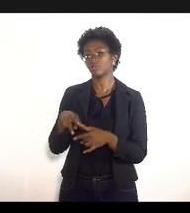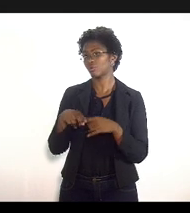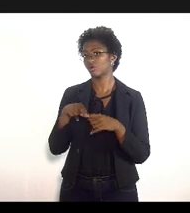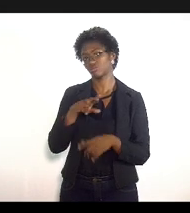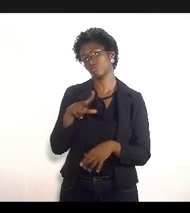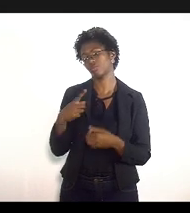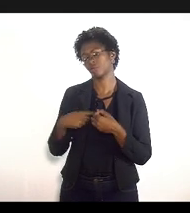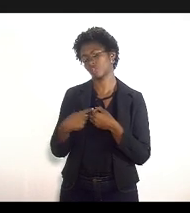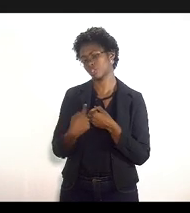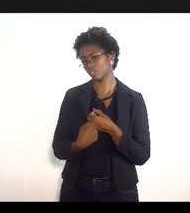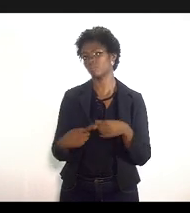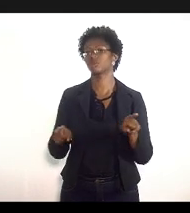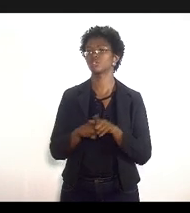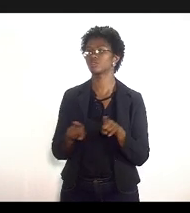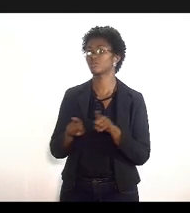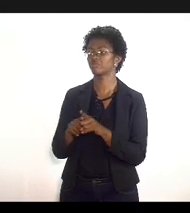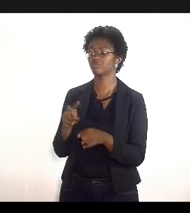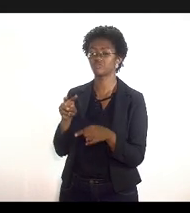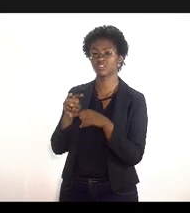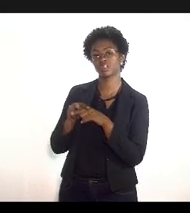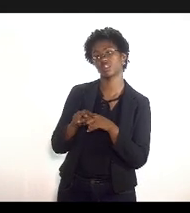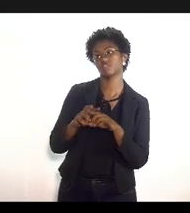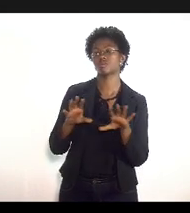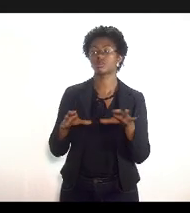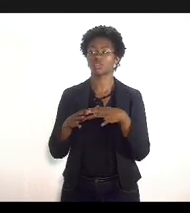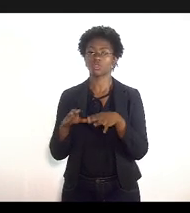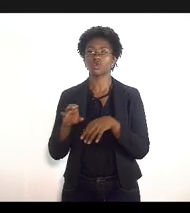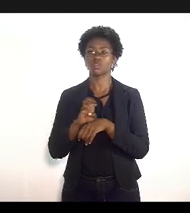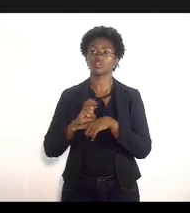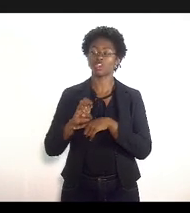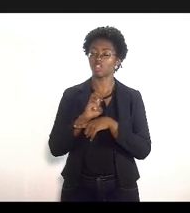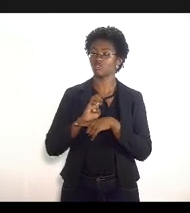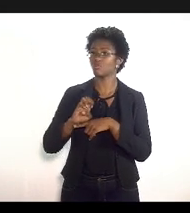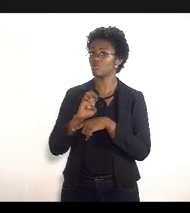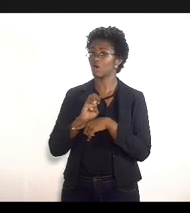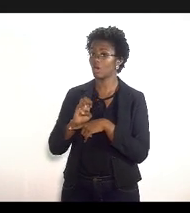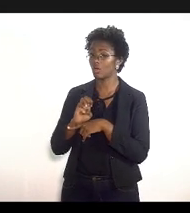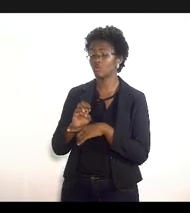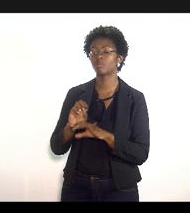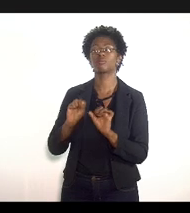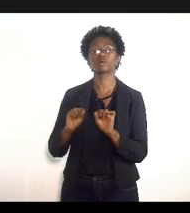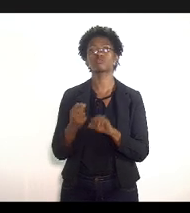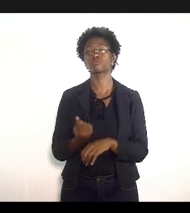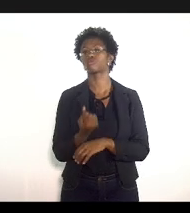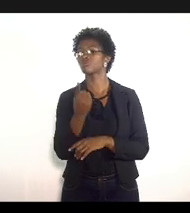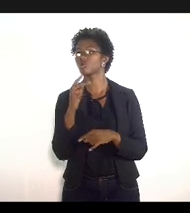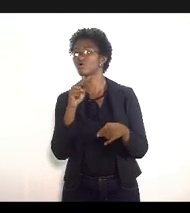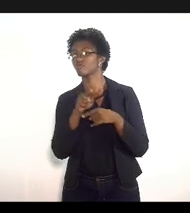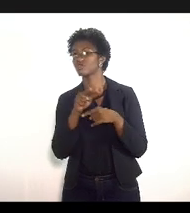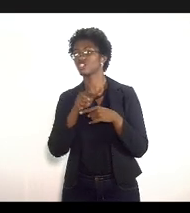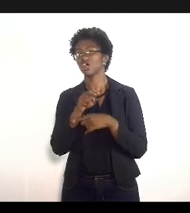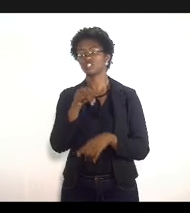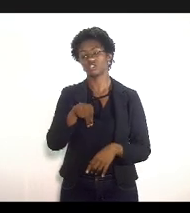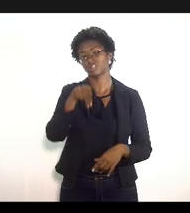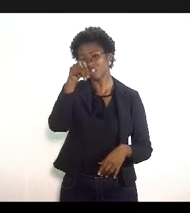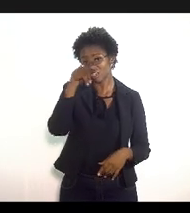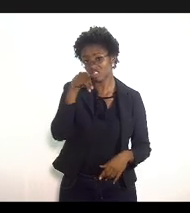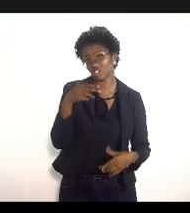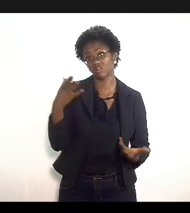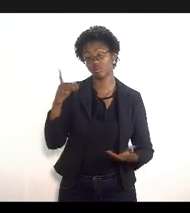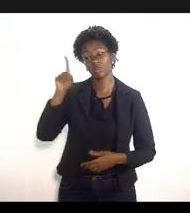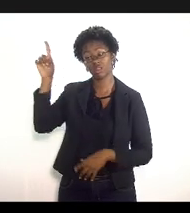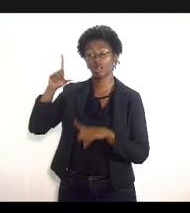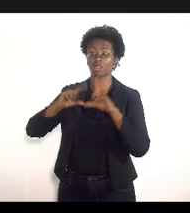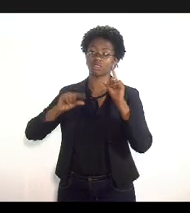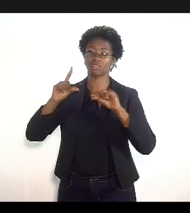pertencem ao município, eles não podem ser fiscalizados pelo Conselho Estadual. O único conselho que pode fiscalizar é o Nacional, ele está em Brasília.